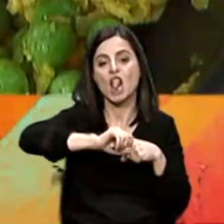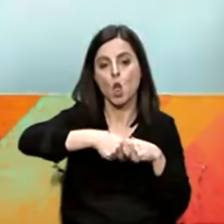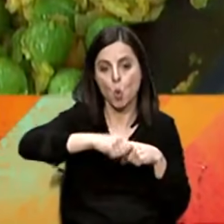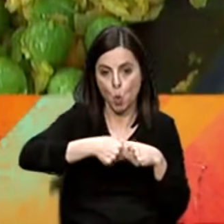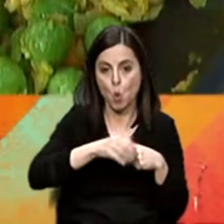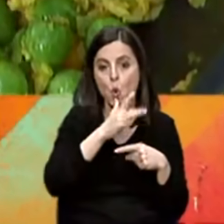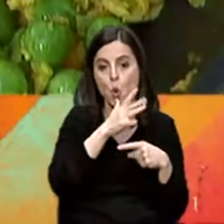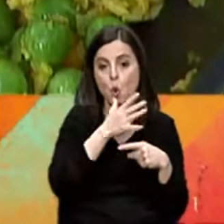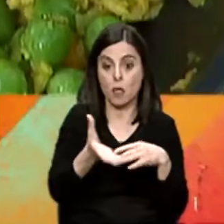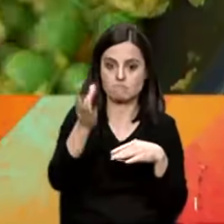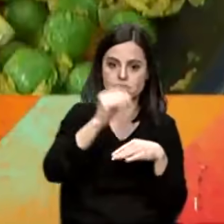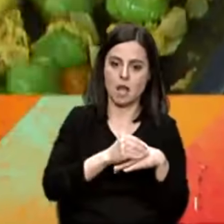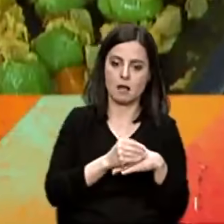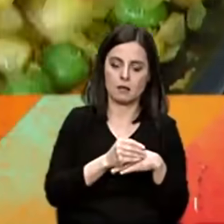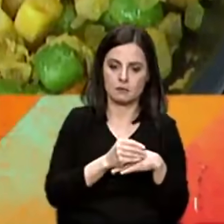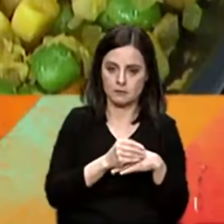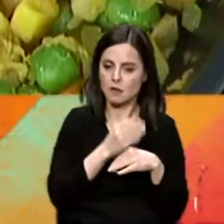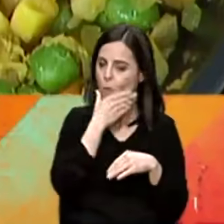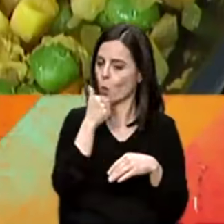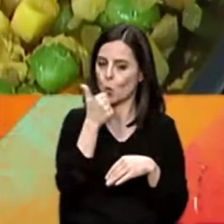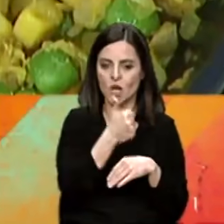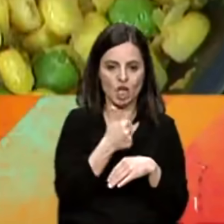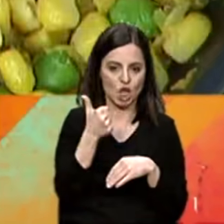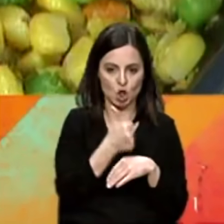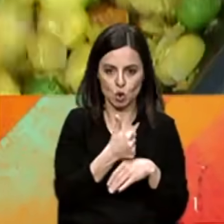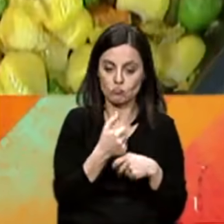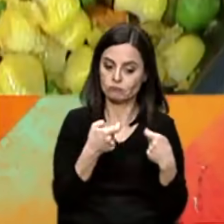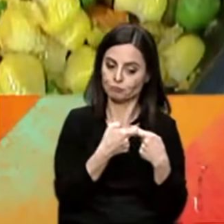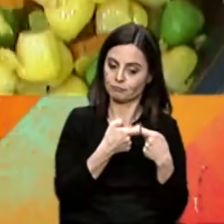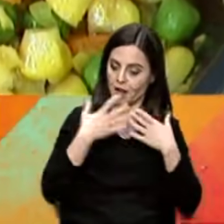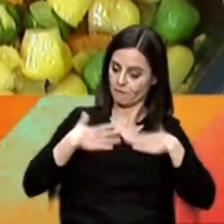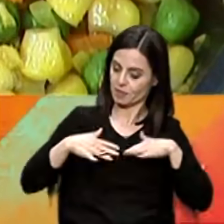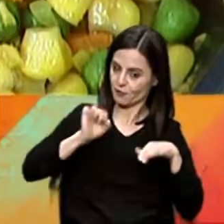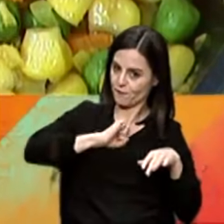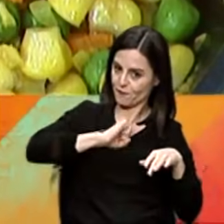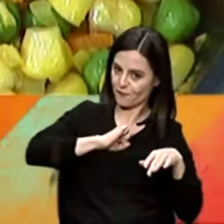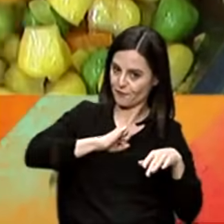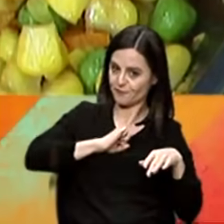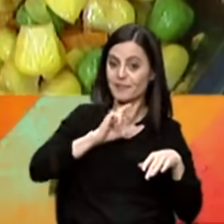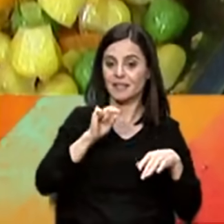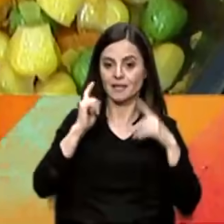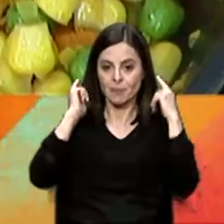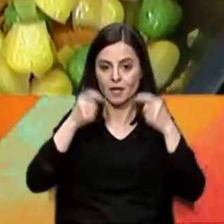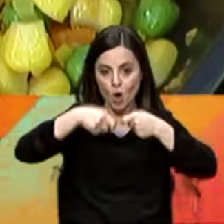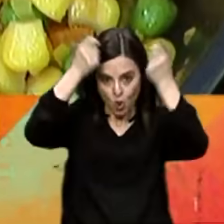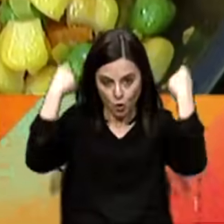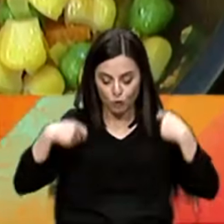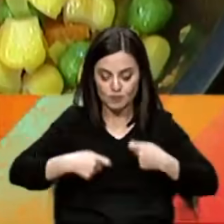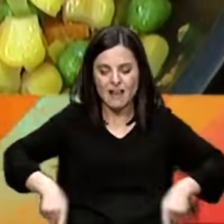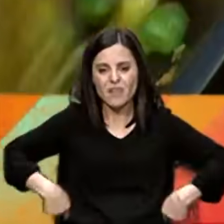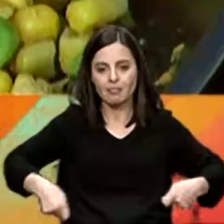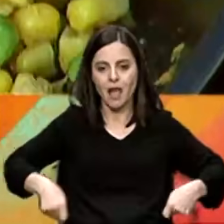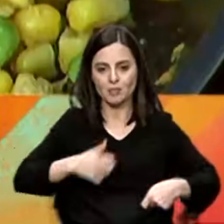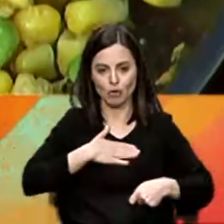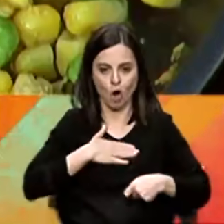Exato, portanto um prato de charã aqui tão bonito. Combina com o meu vestido. E com os nossos aventais também, como eu não combina